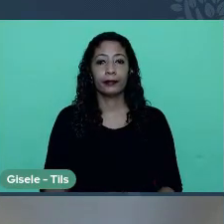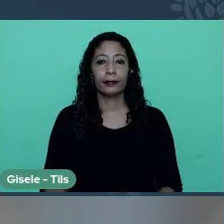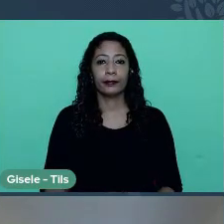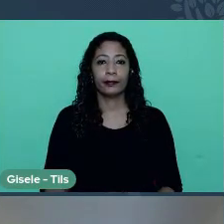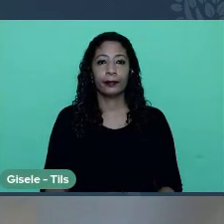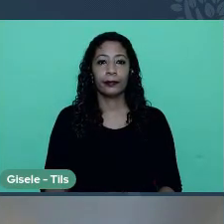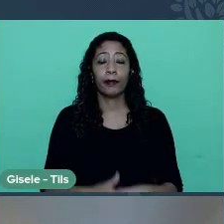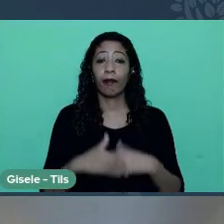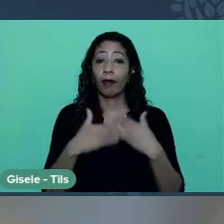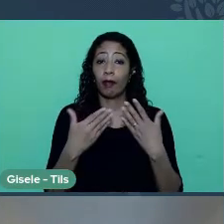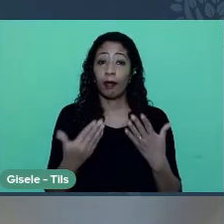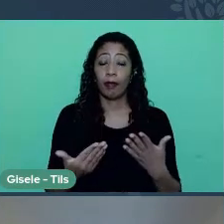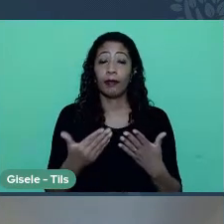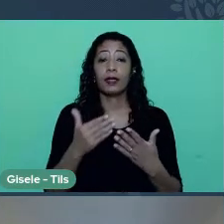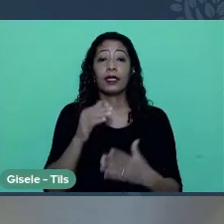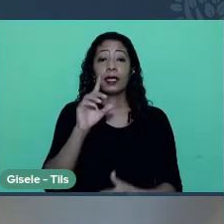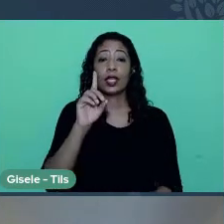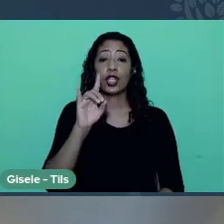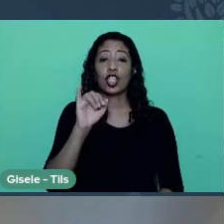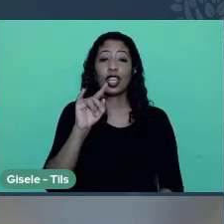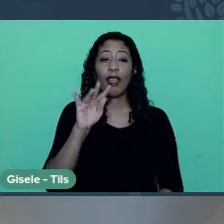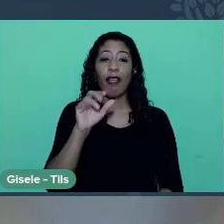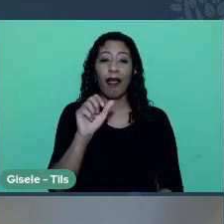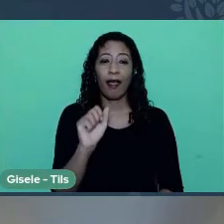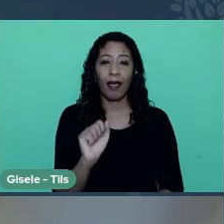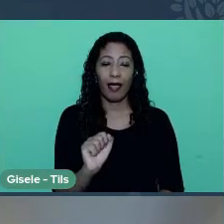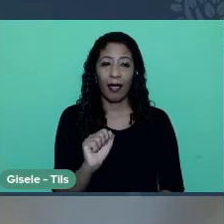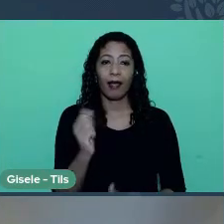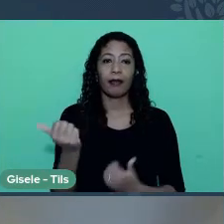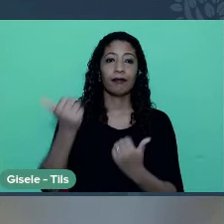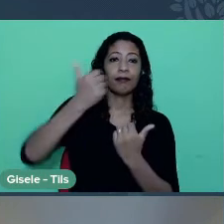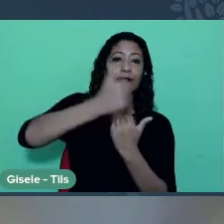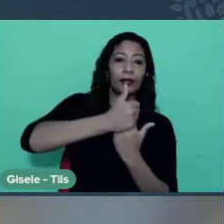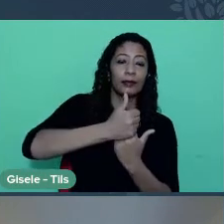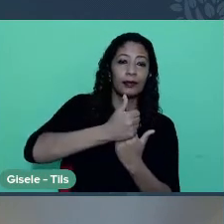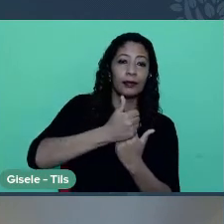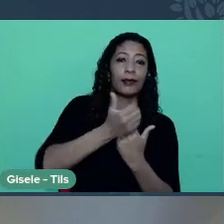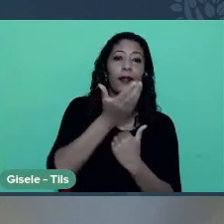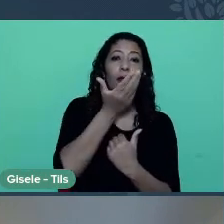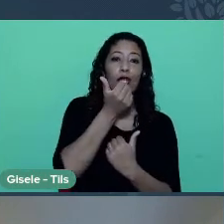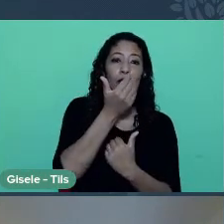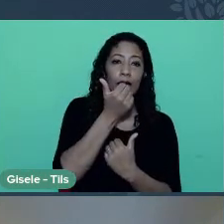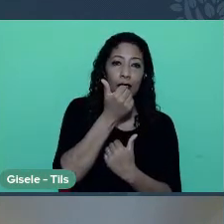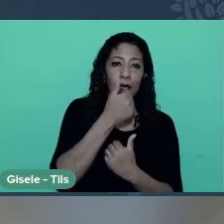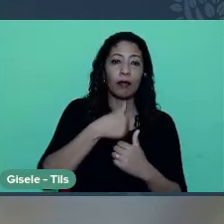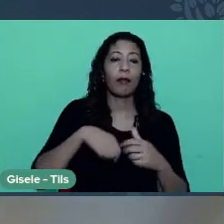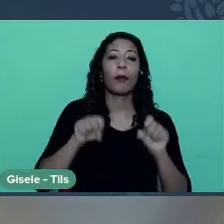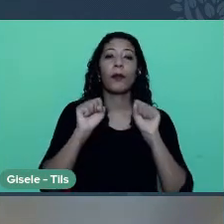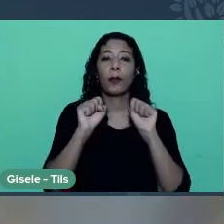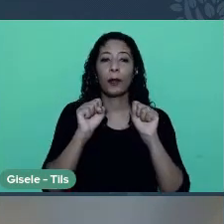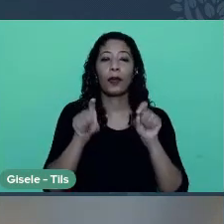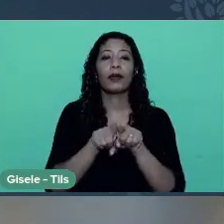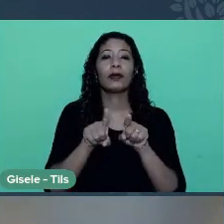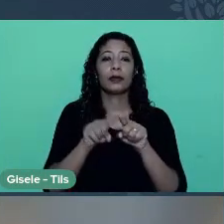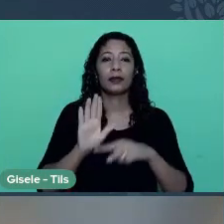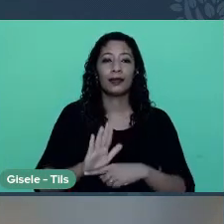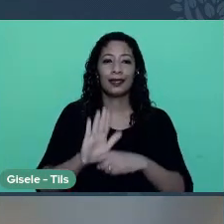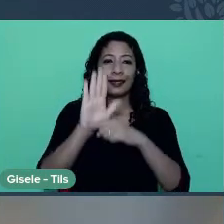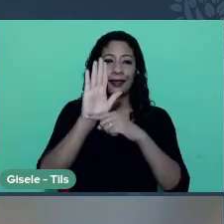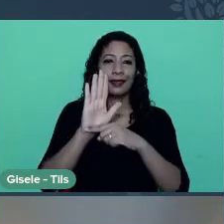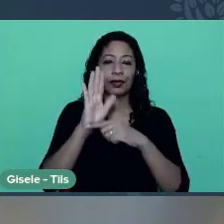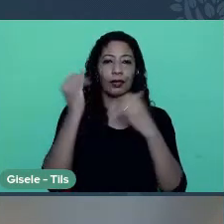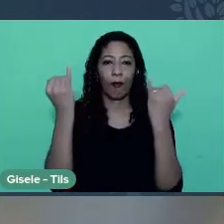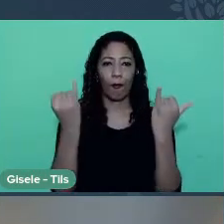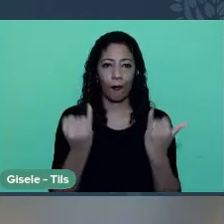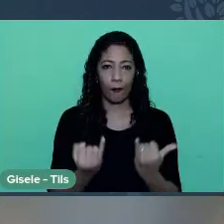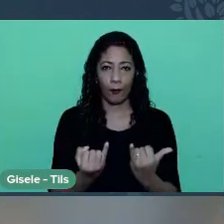Então, dietas com substitutos de refeições ou medicações para perda de peso também podem ajudar as pessoas a perderem